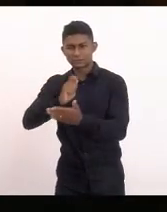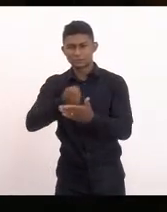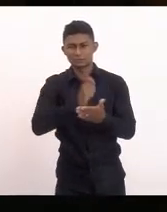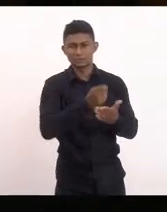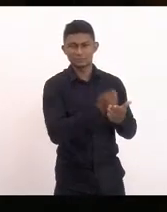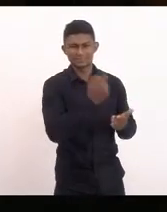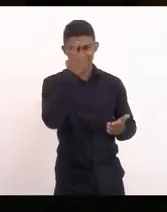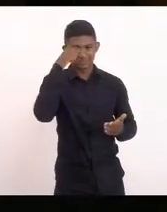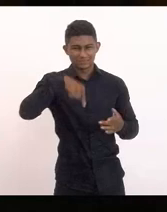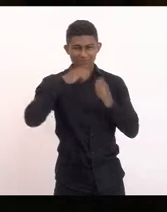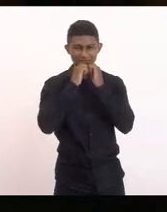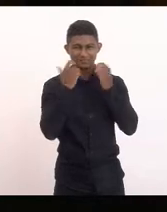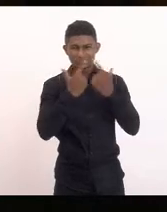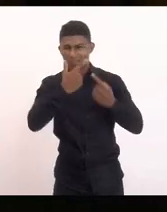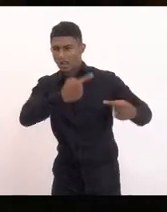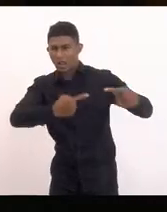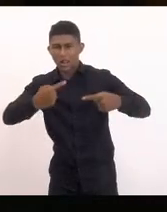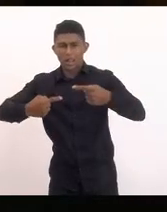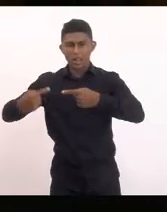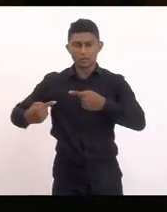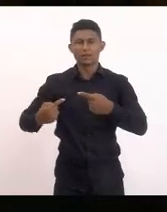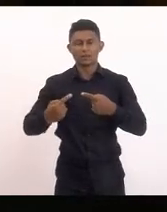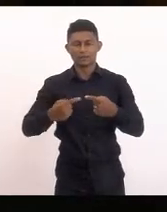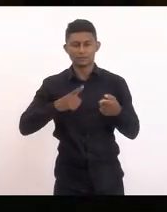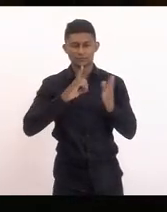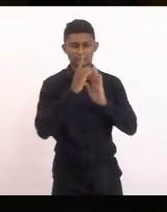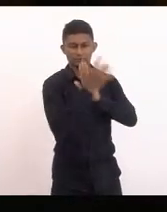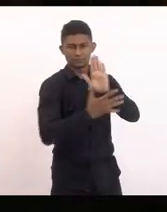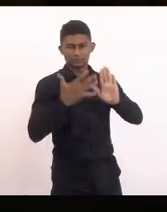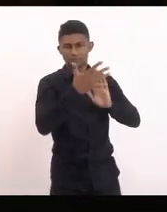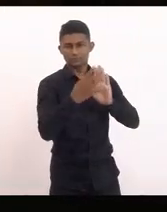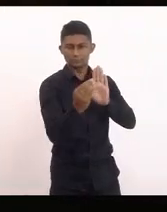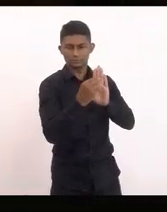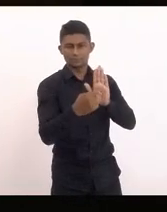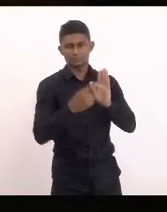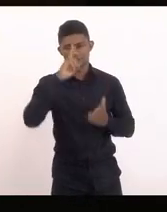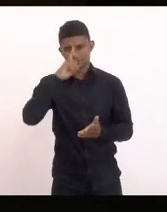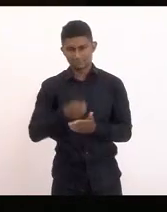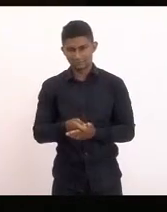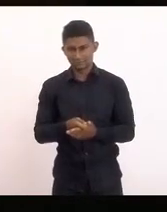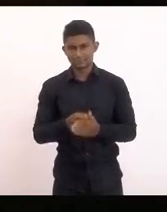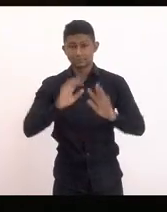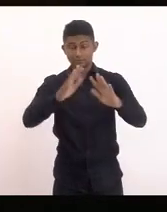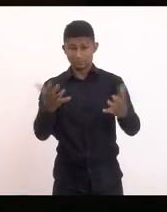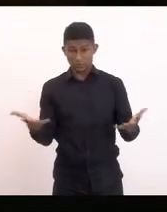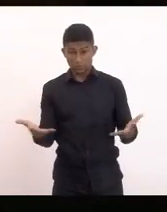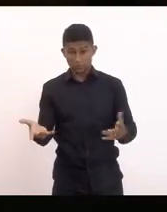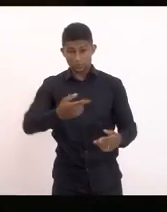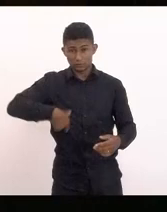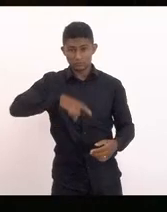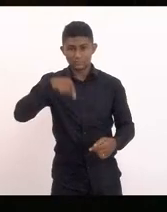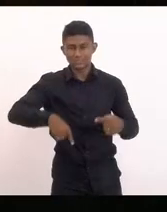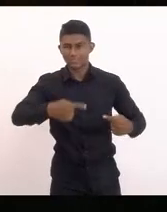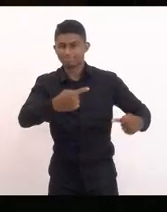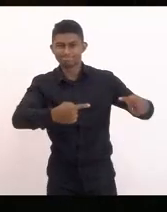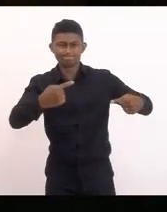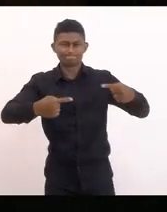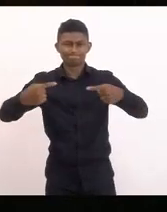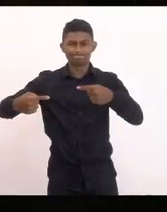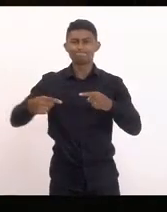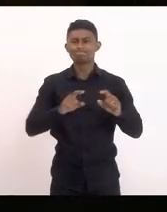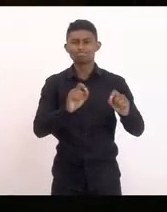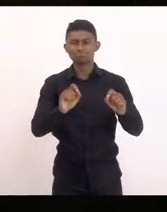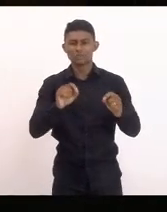nessa casa foi estabelecida por um decreto. Hoje, discutimos aqui se